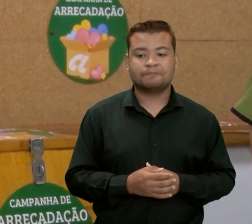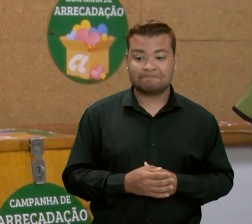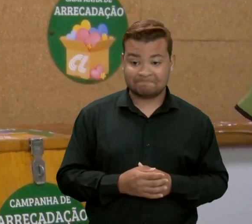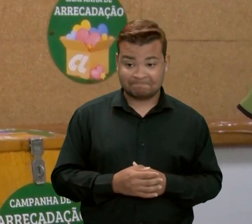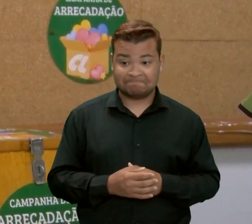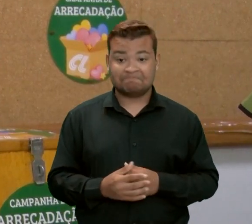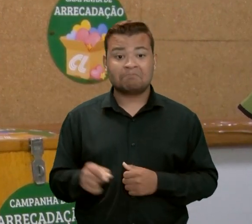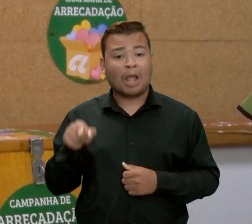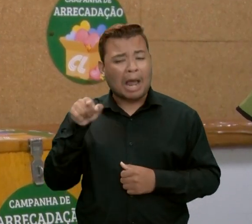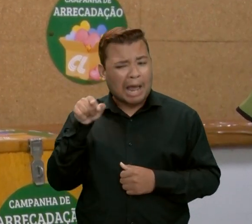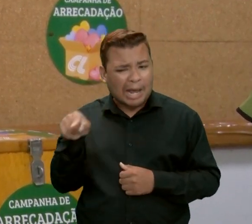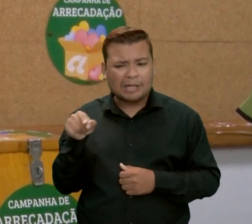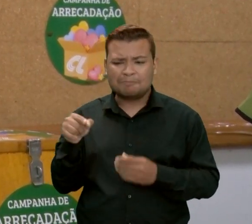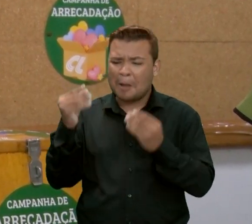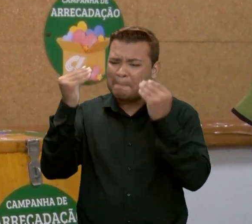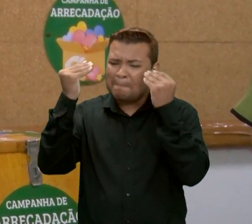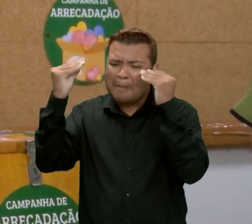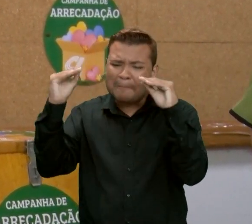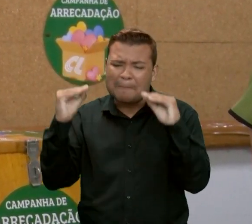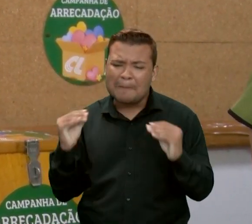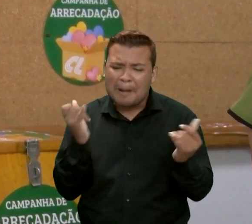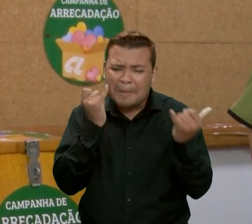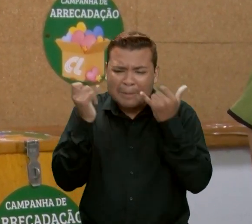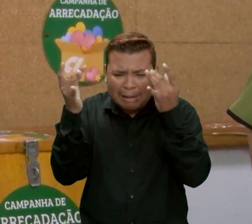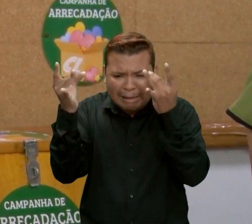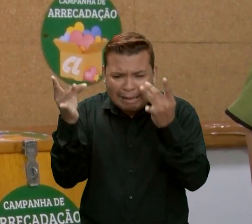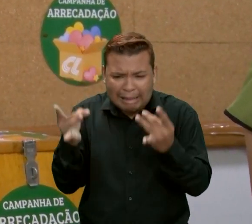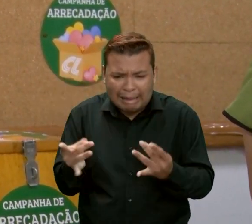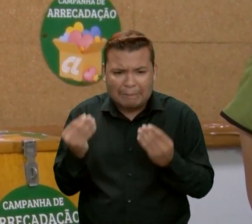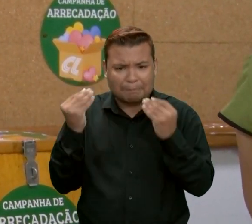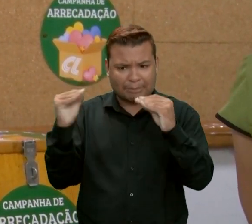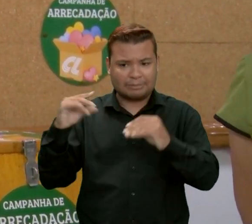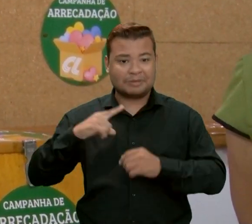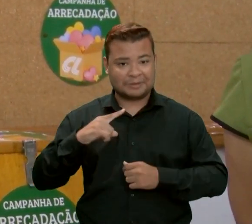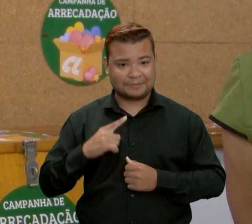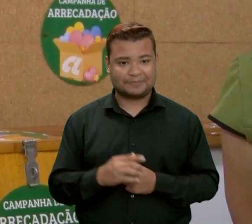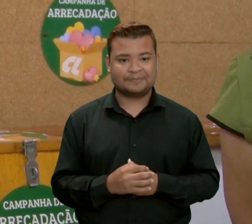cl.letras.fg.br e aí lá tem todas as informações, tá bem?